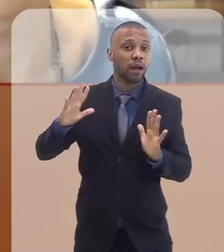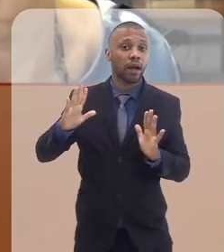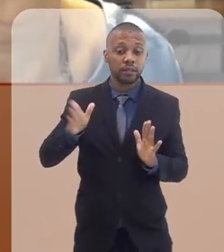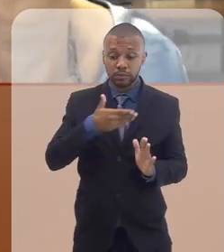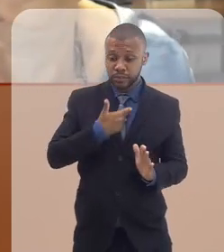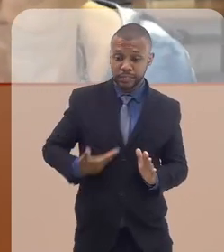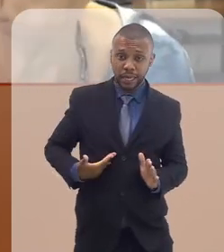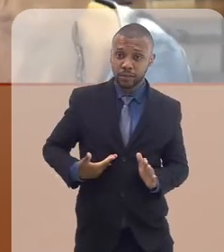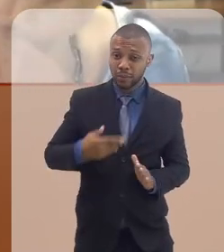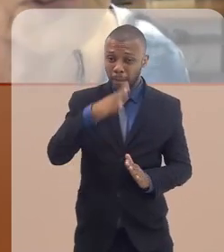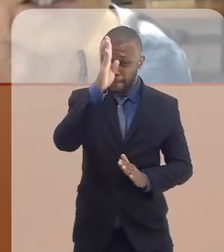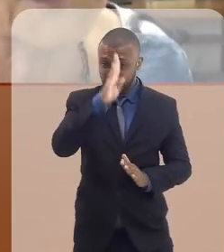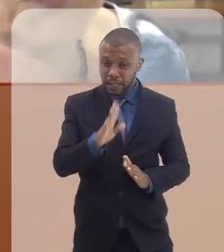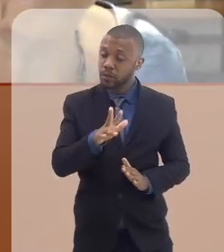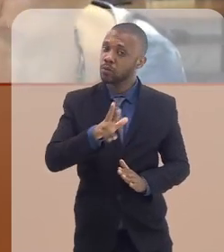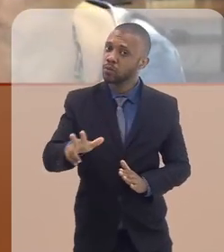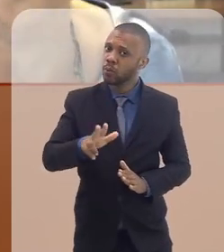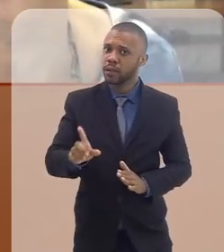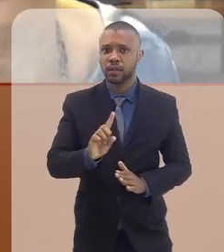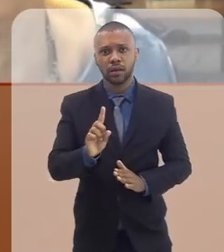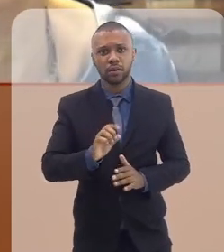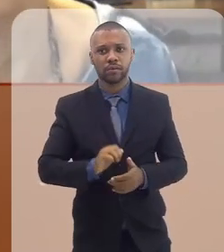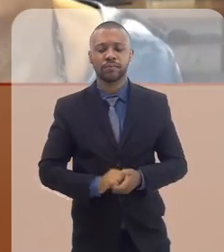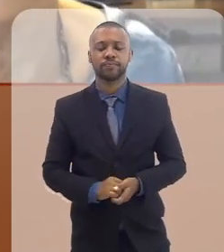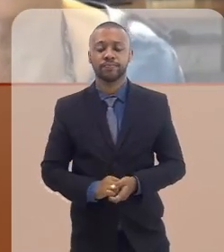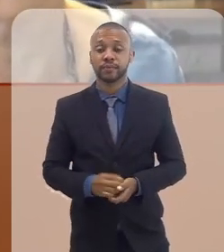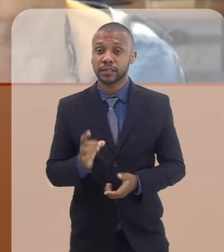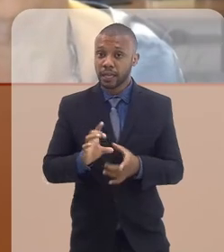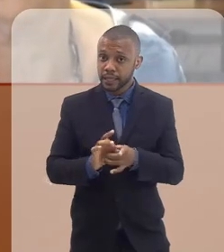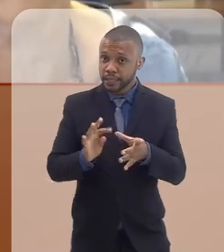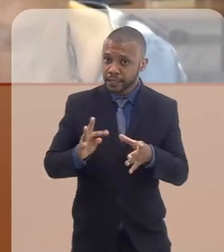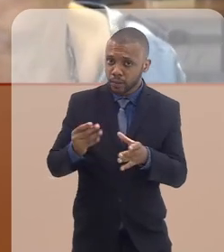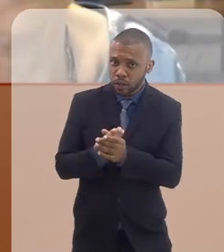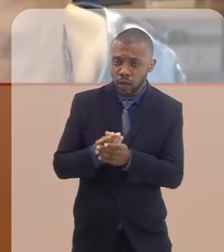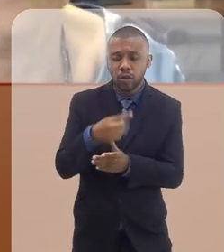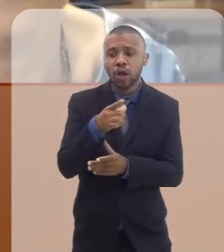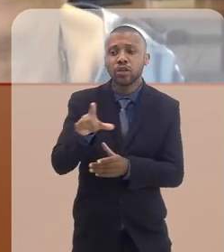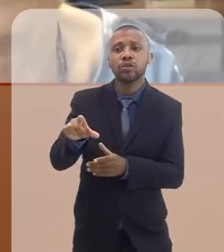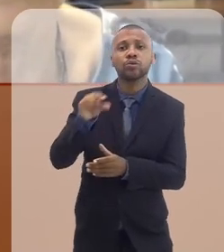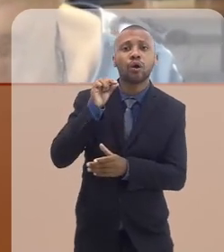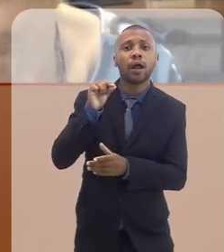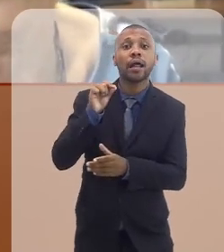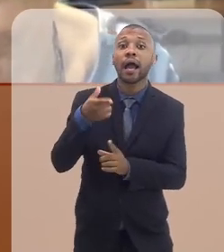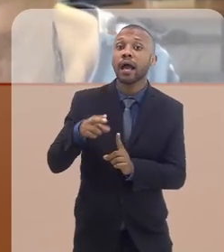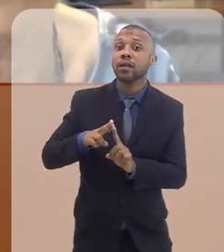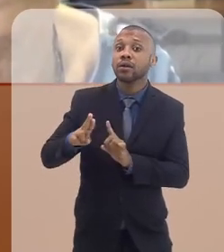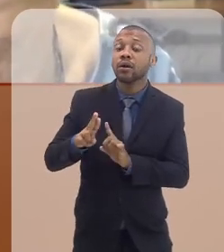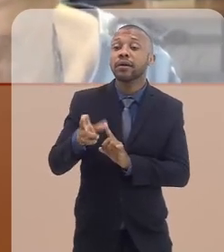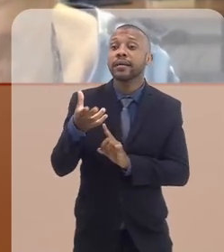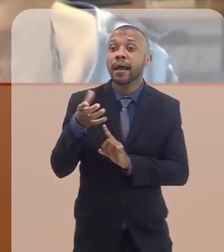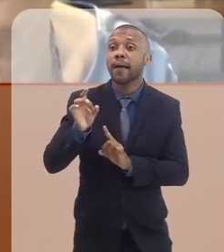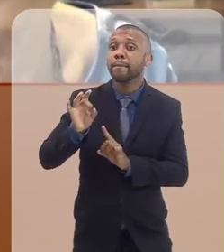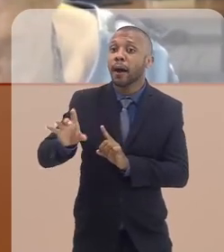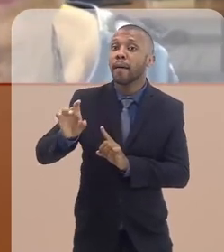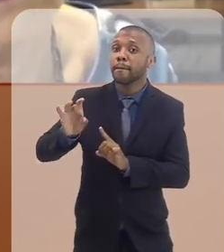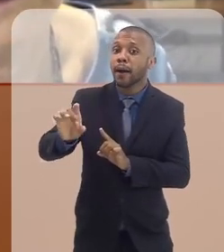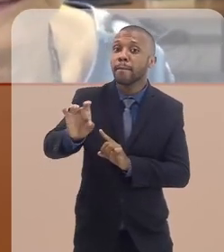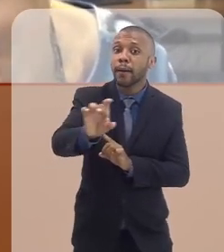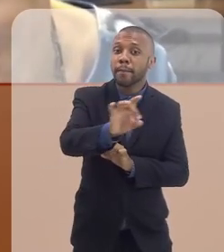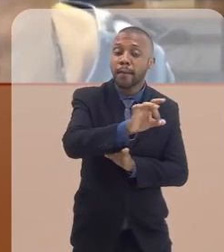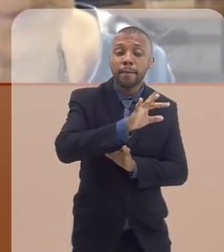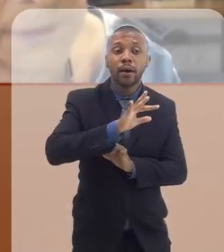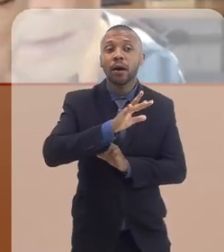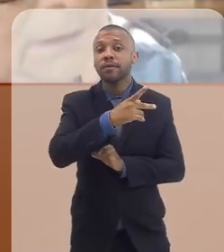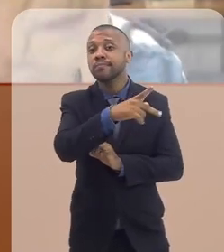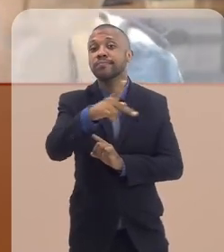íntimo, não do Estado brasileiro. E se é democracia, a gente escolhe a religião que quiser, né? Cada